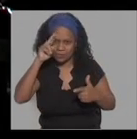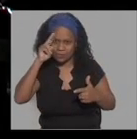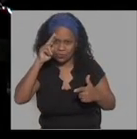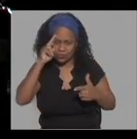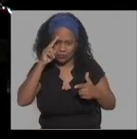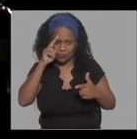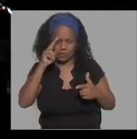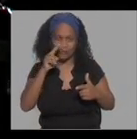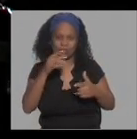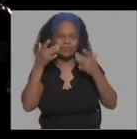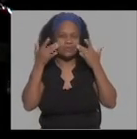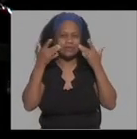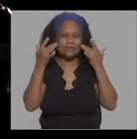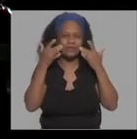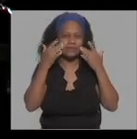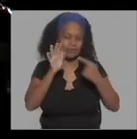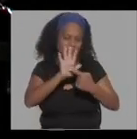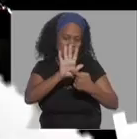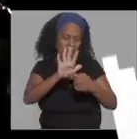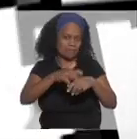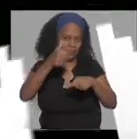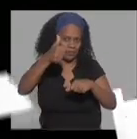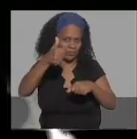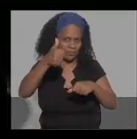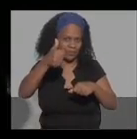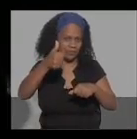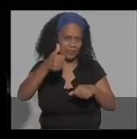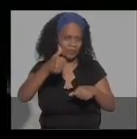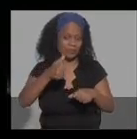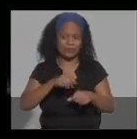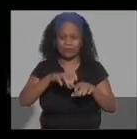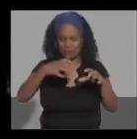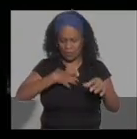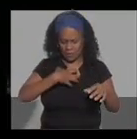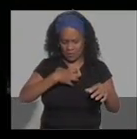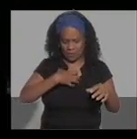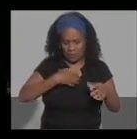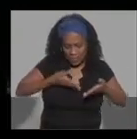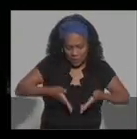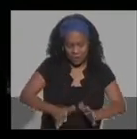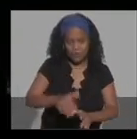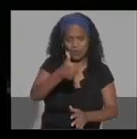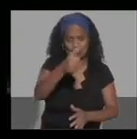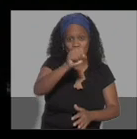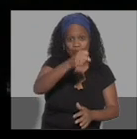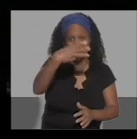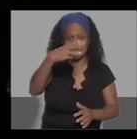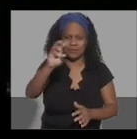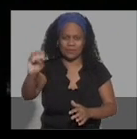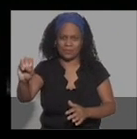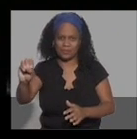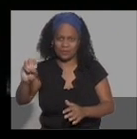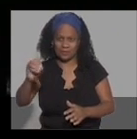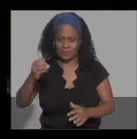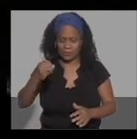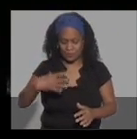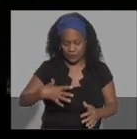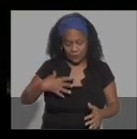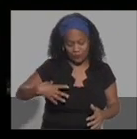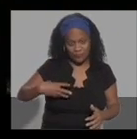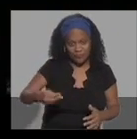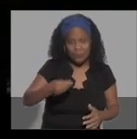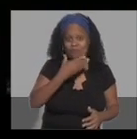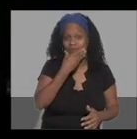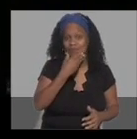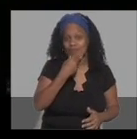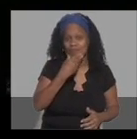esse trecho da peça conta melhor salvador nascido em 1830 filho de oficial